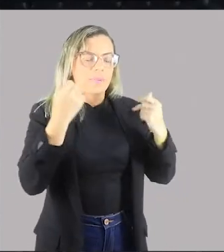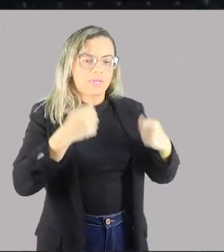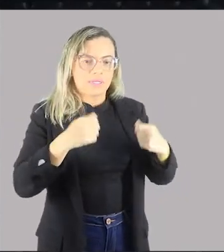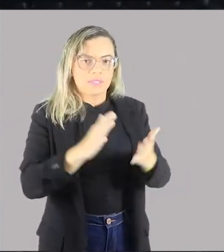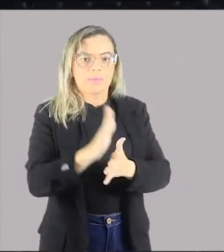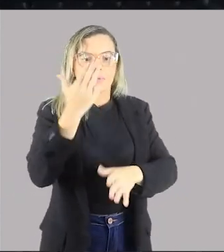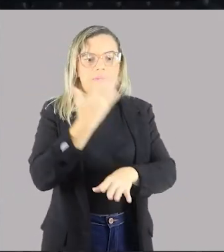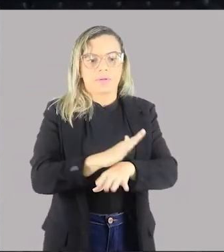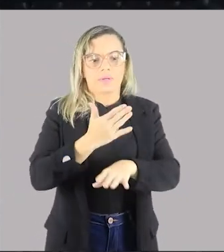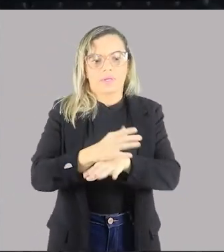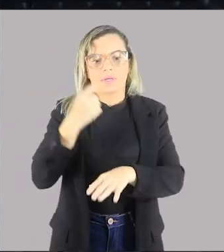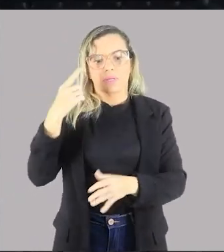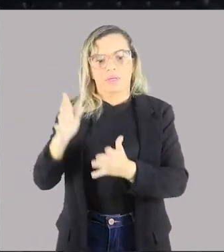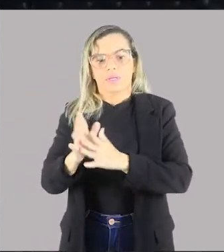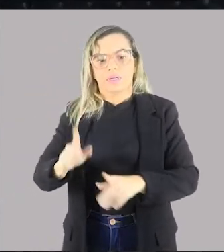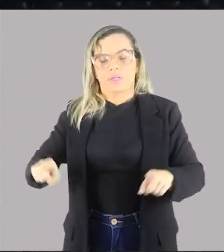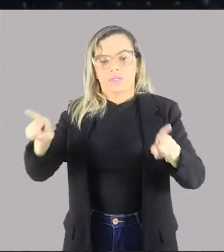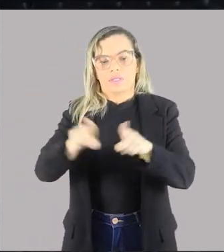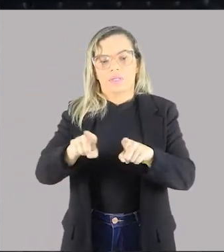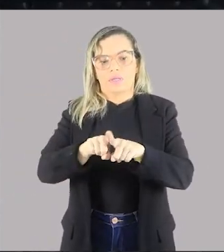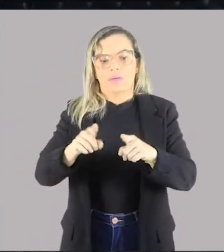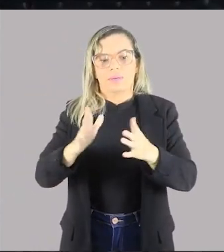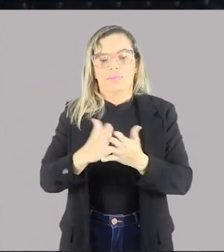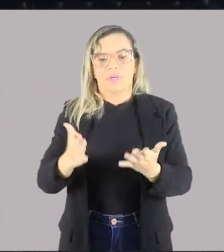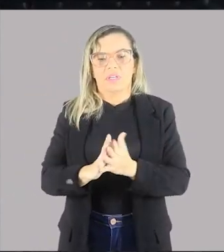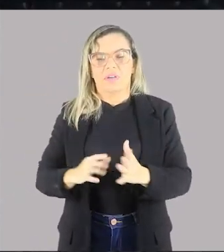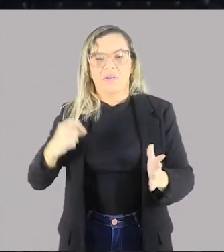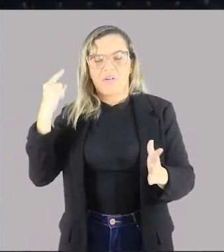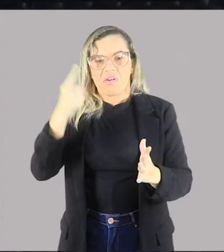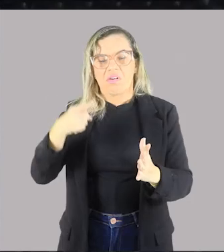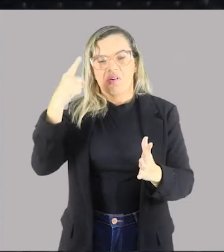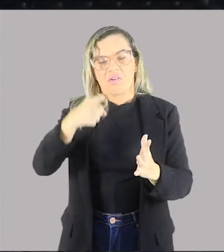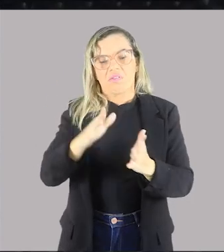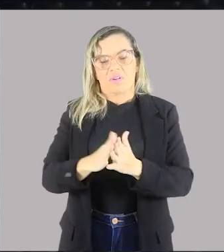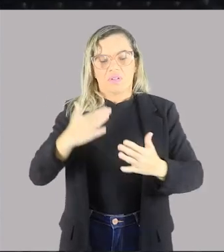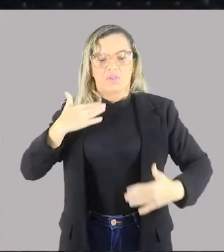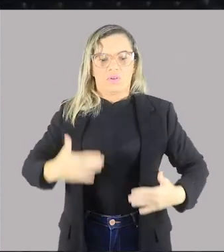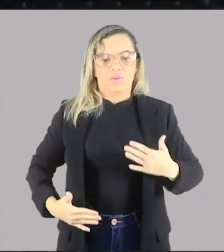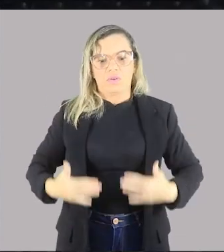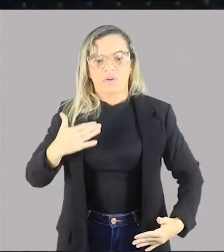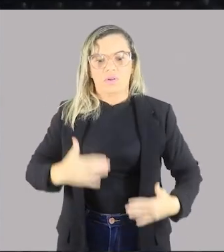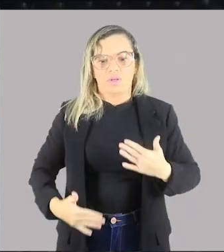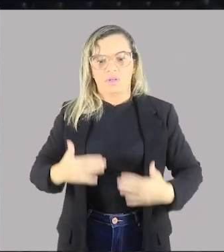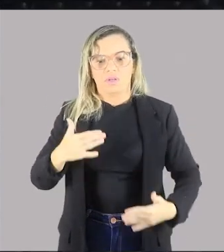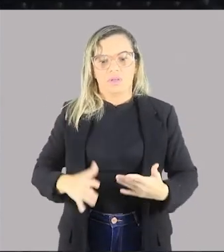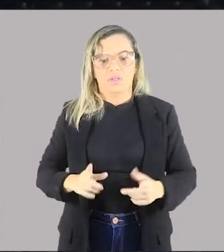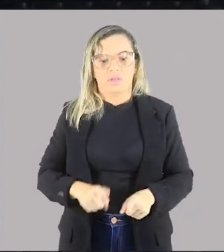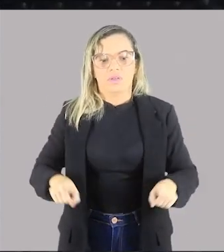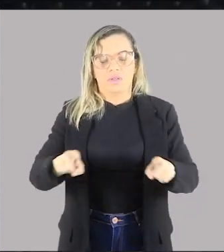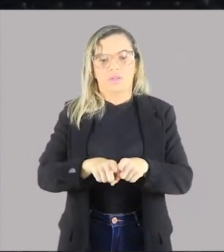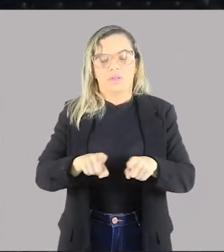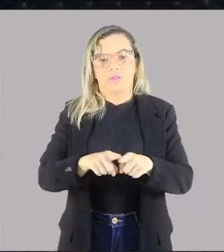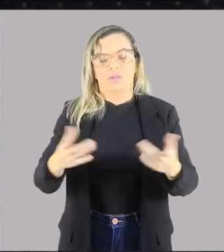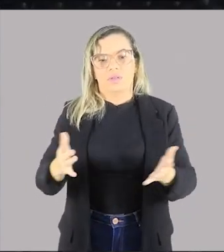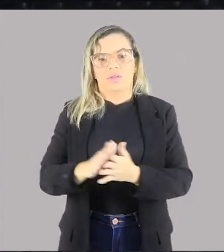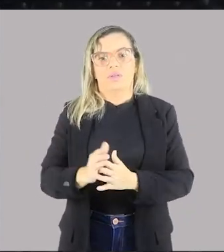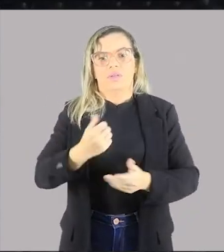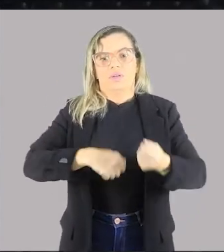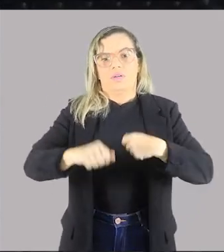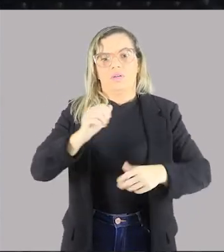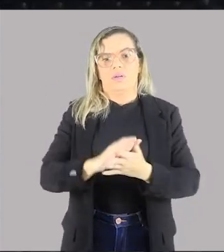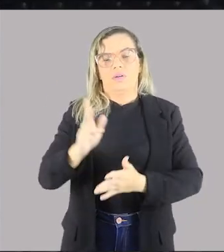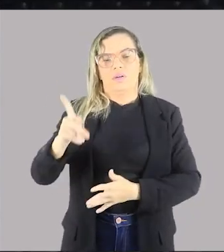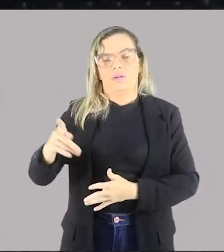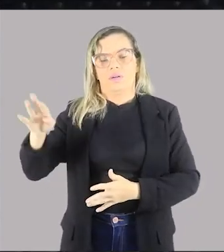Perfeito? Ofensa física também não é uma possibilidade dentro da administração pública. Não só dentro da